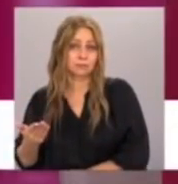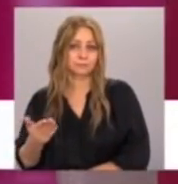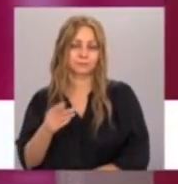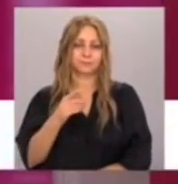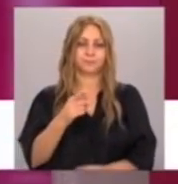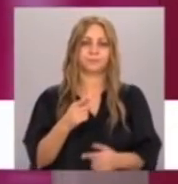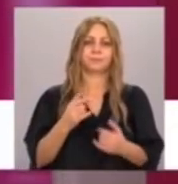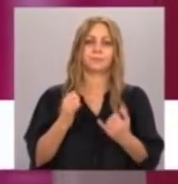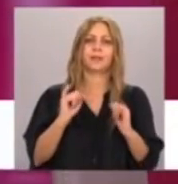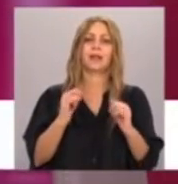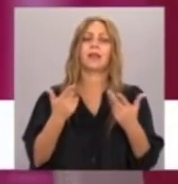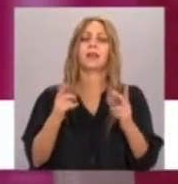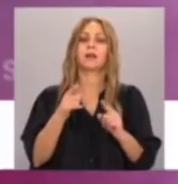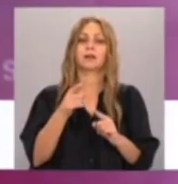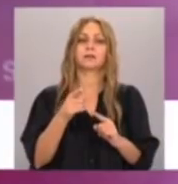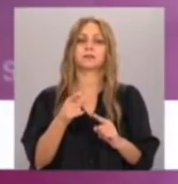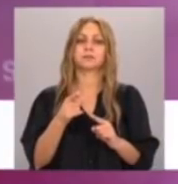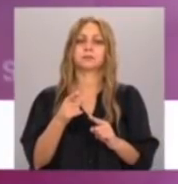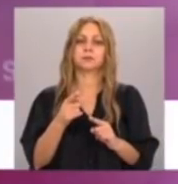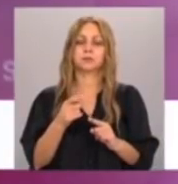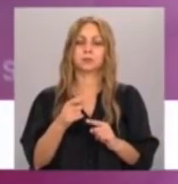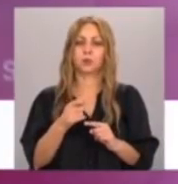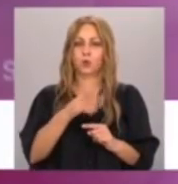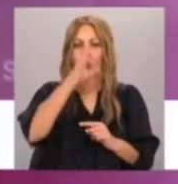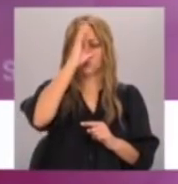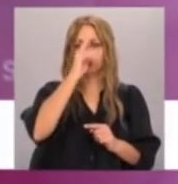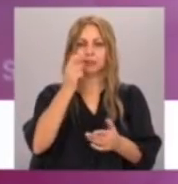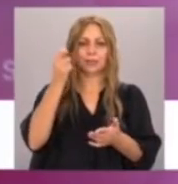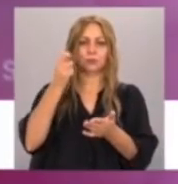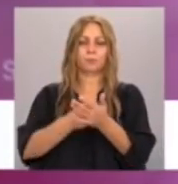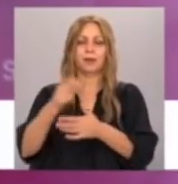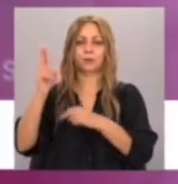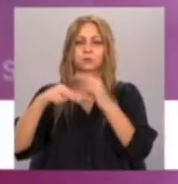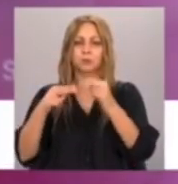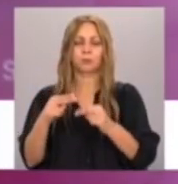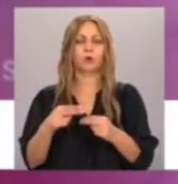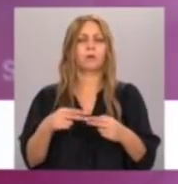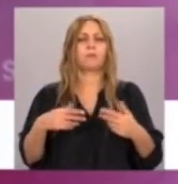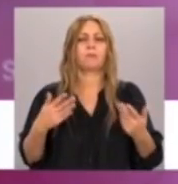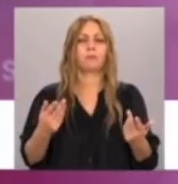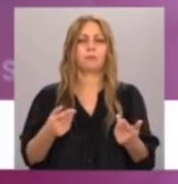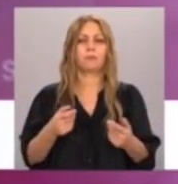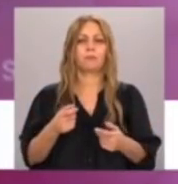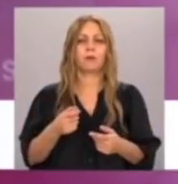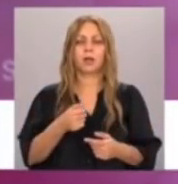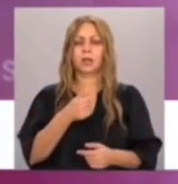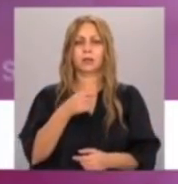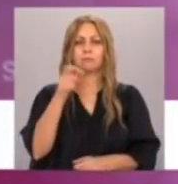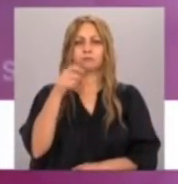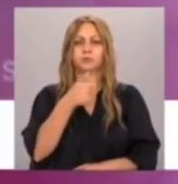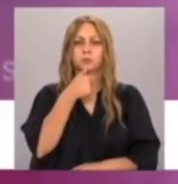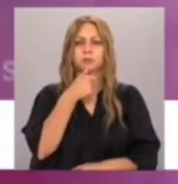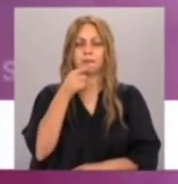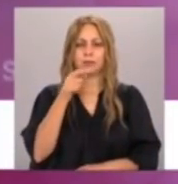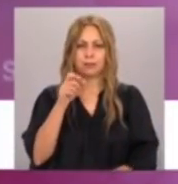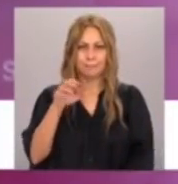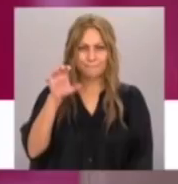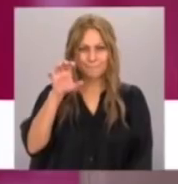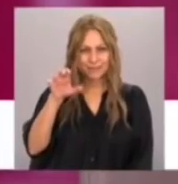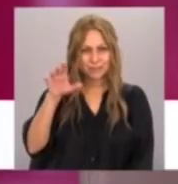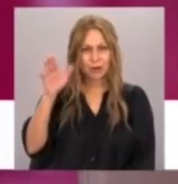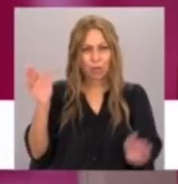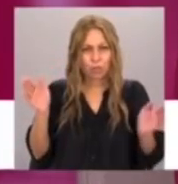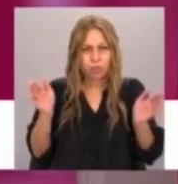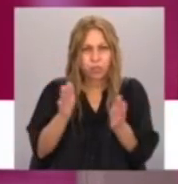apaga as manchas da ainda hoje é uma regra Essa é a opção que as pessoas a descida na hora e estão não tens pequeno Portugal